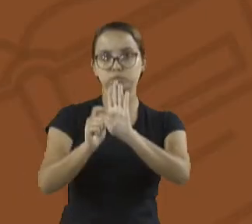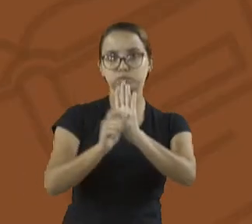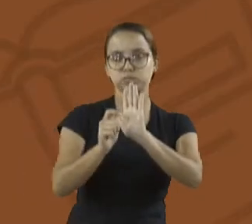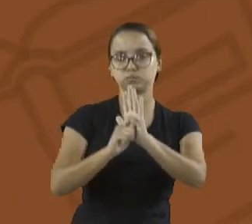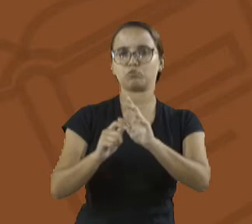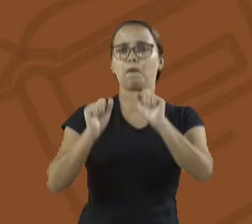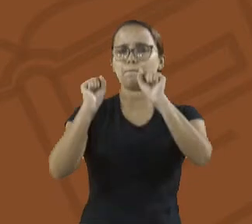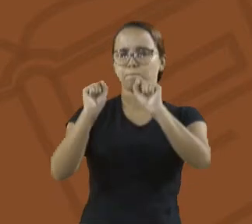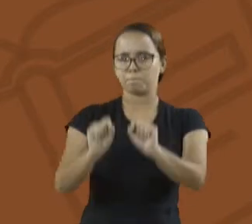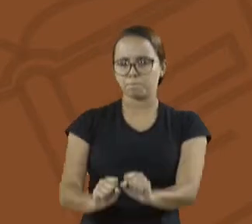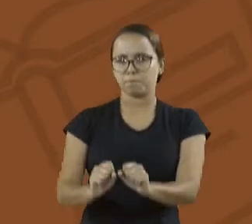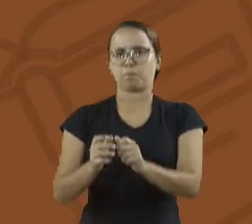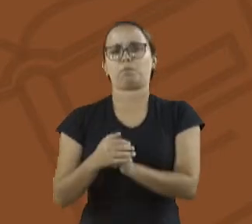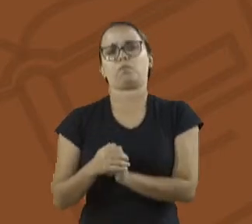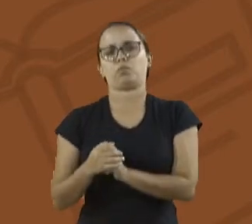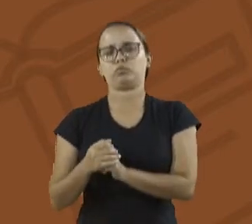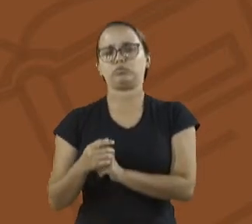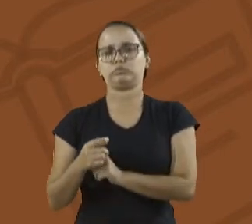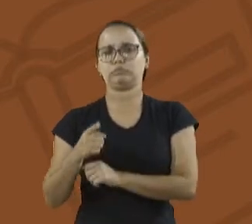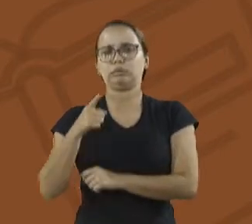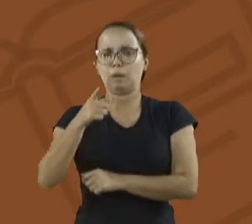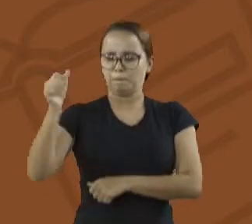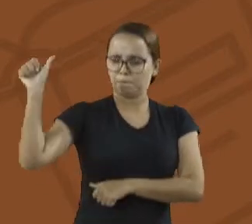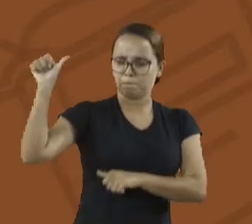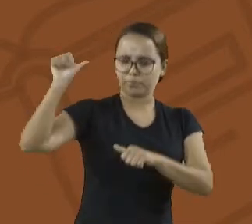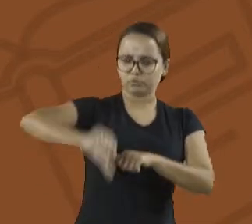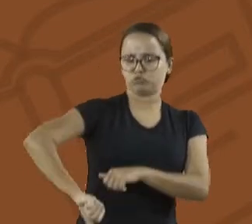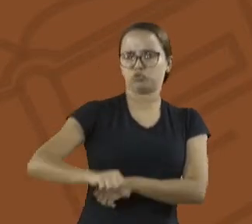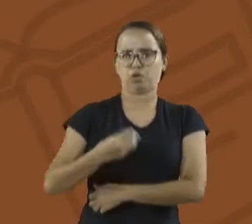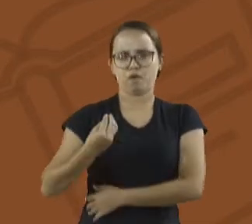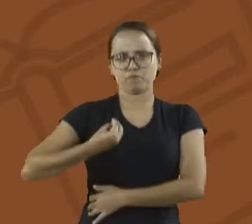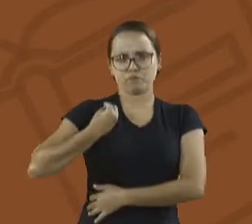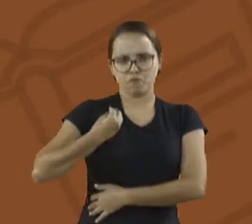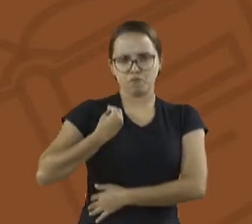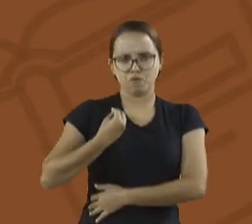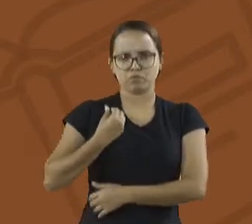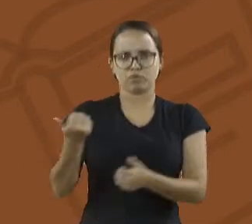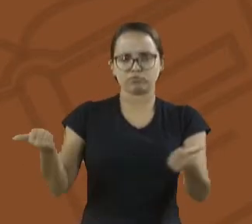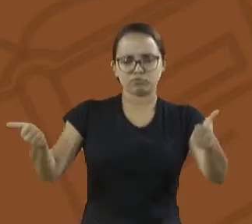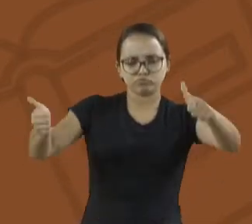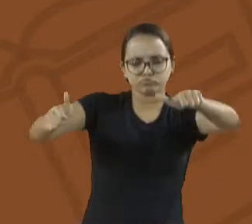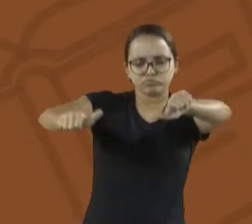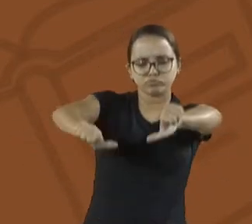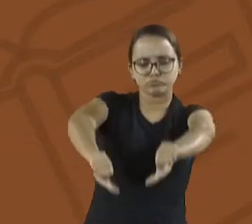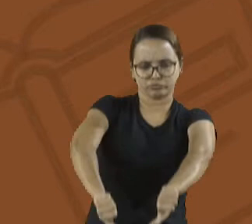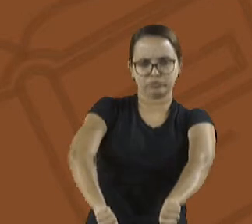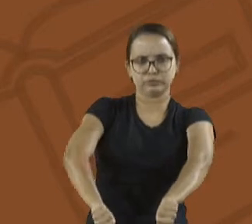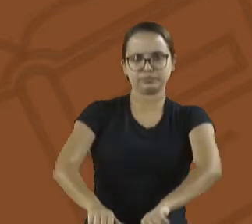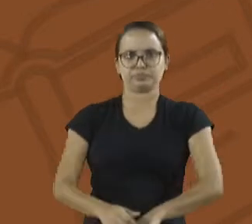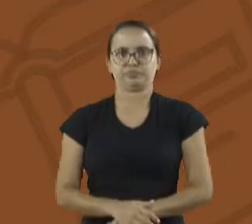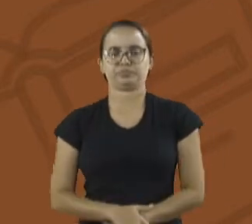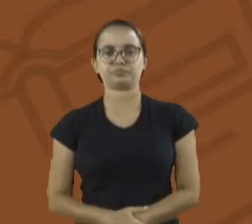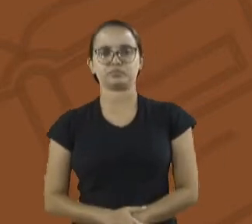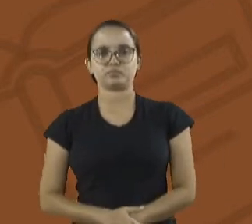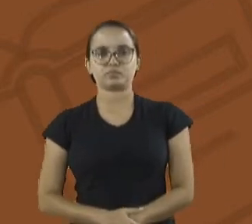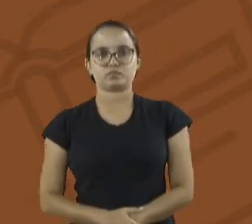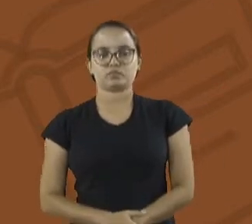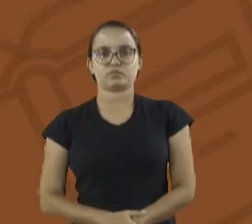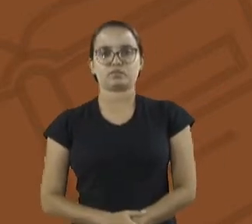determina diretamente como a nossa saúde se apresenta. O estilo de